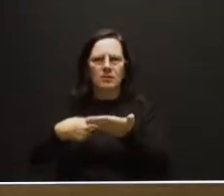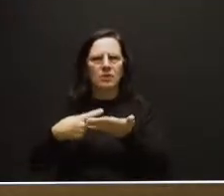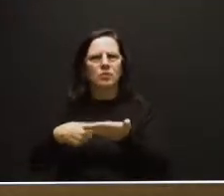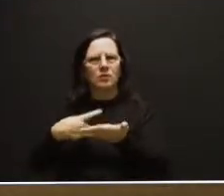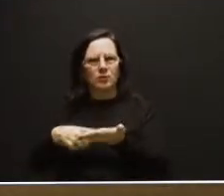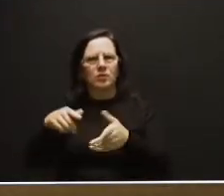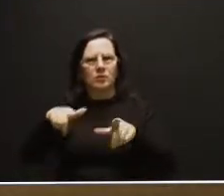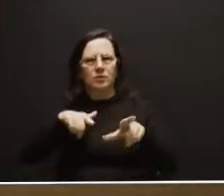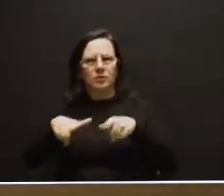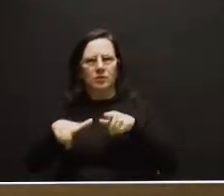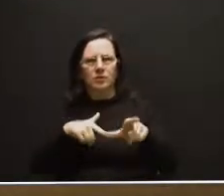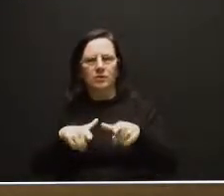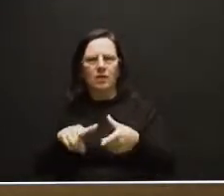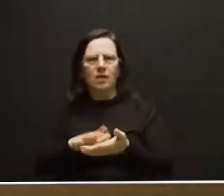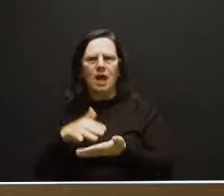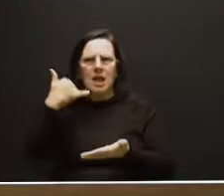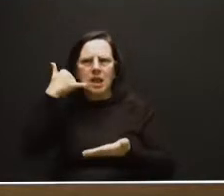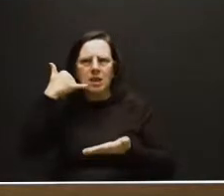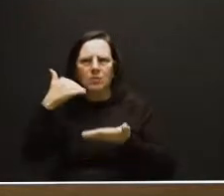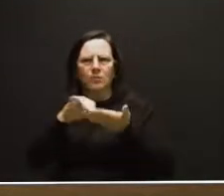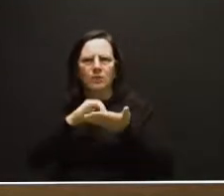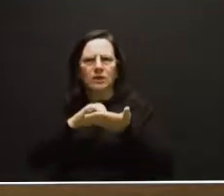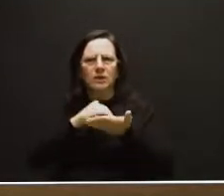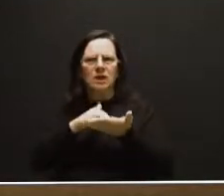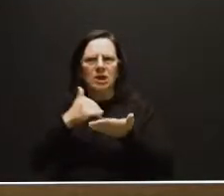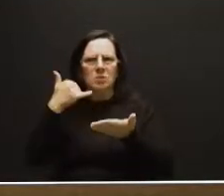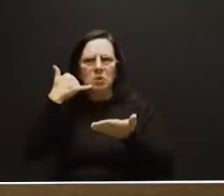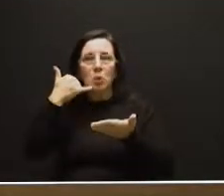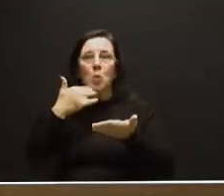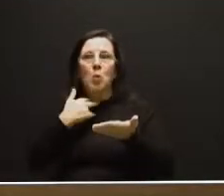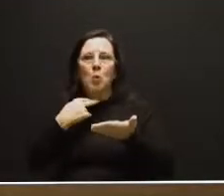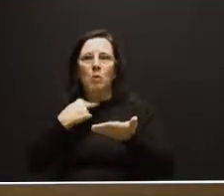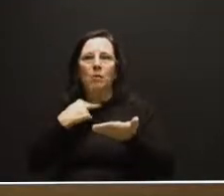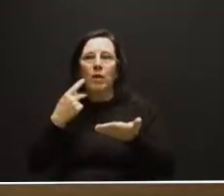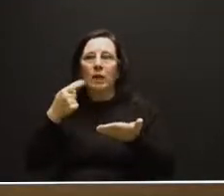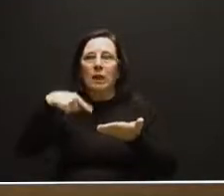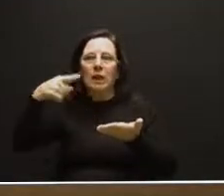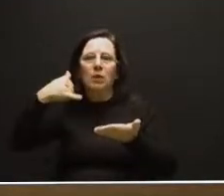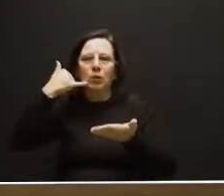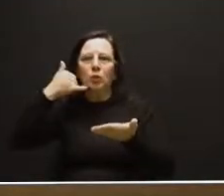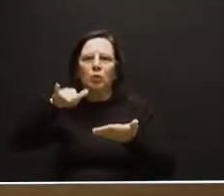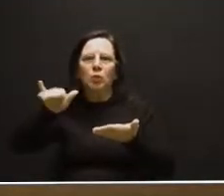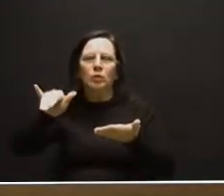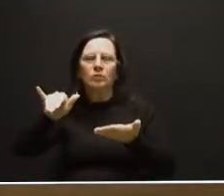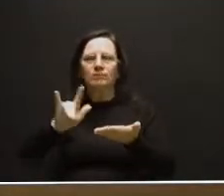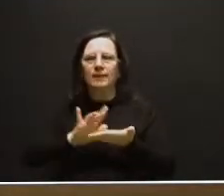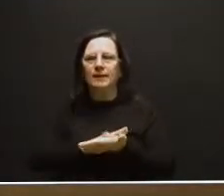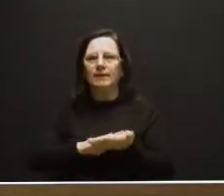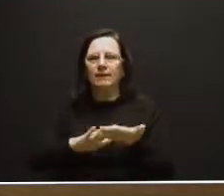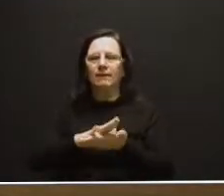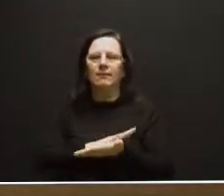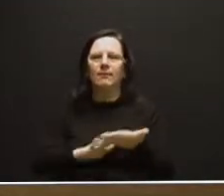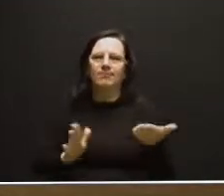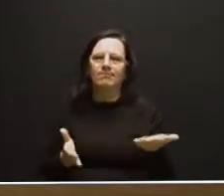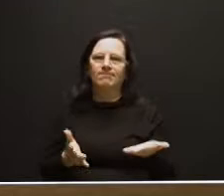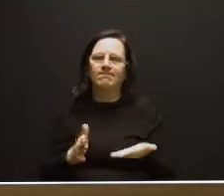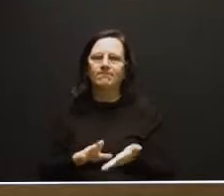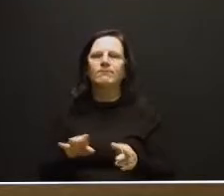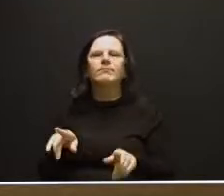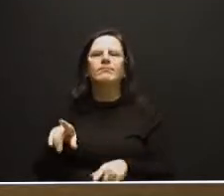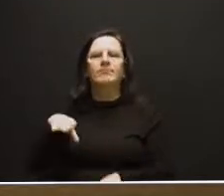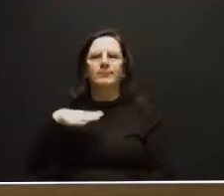cidade você liga para o secretário o mesmo foi estou ocupado logo retorno esse retorno não existe a